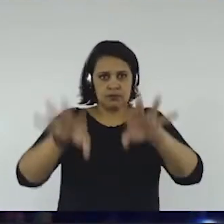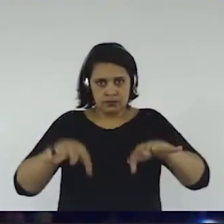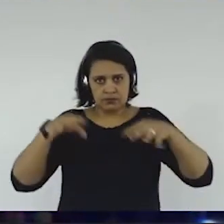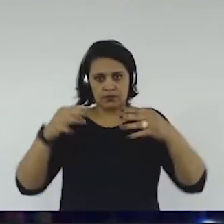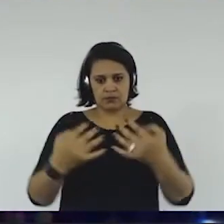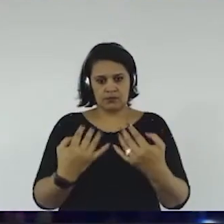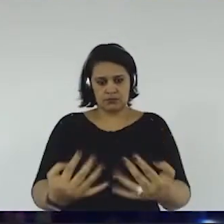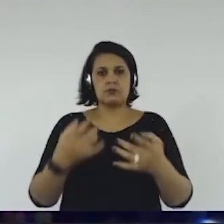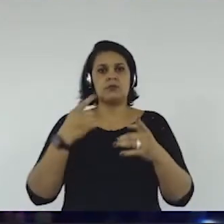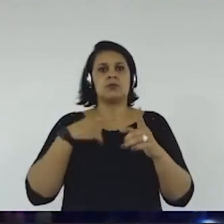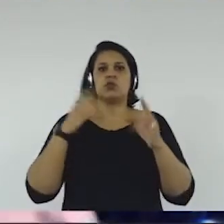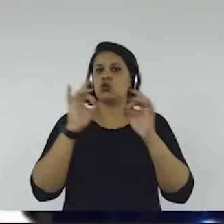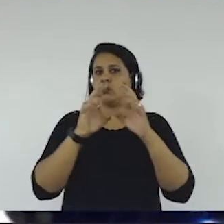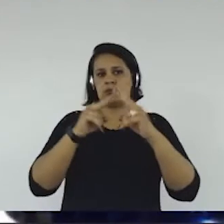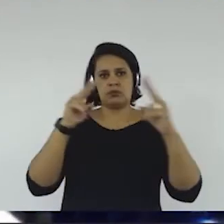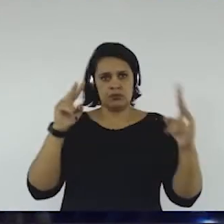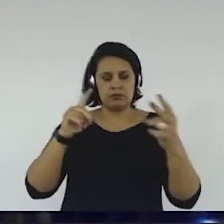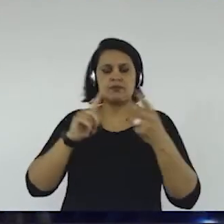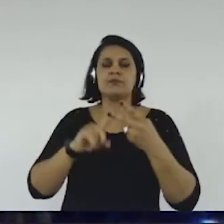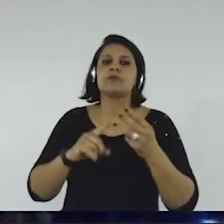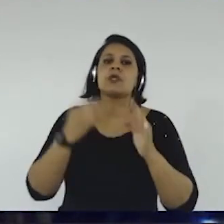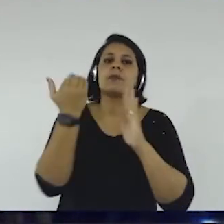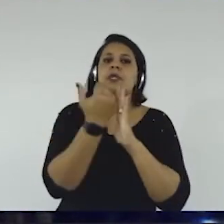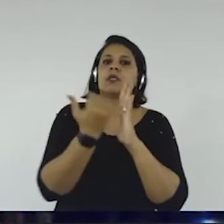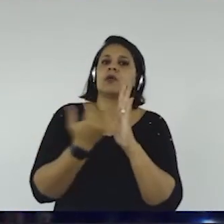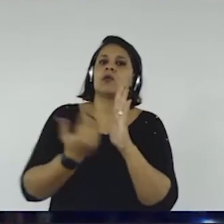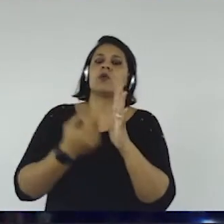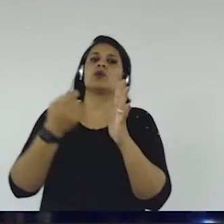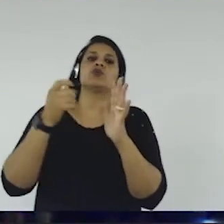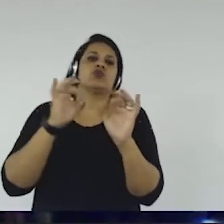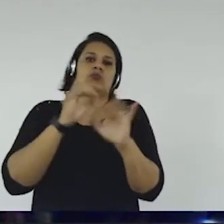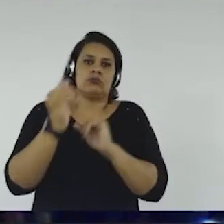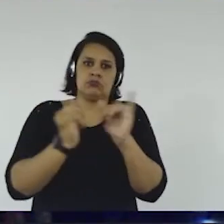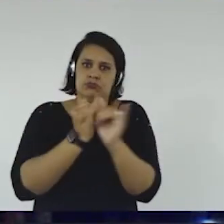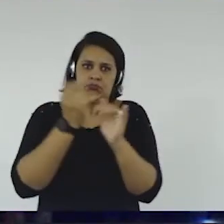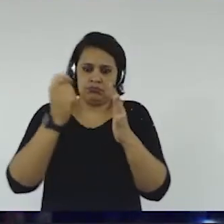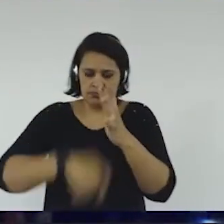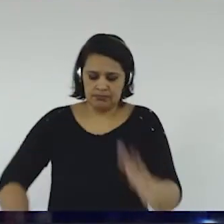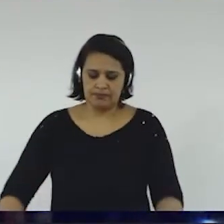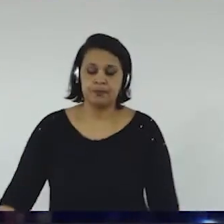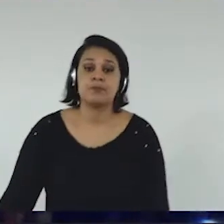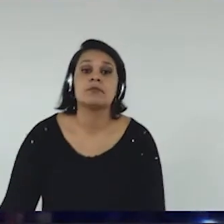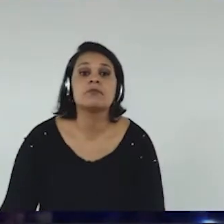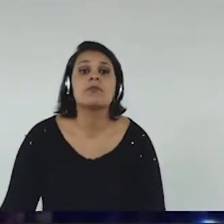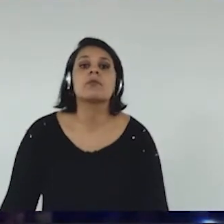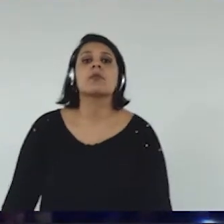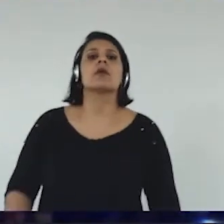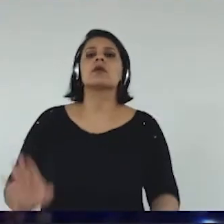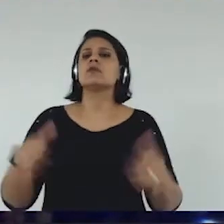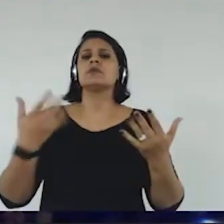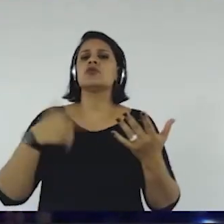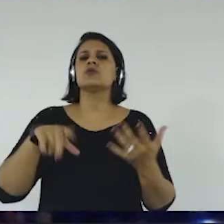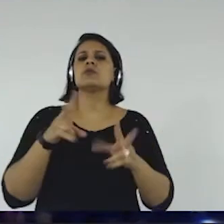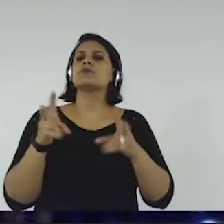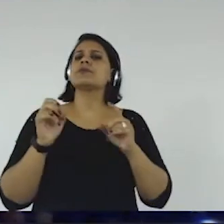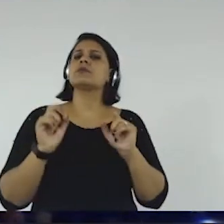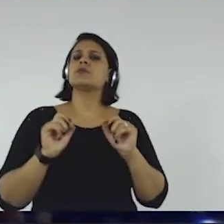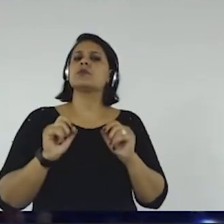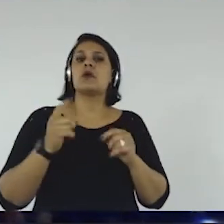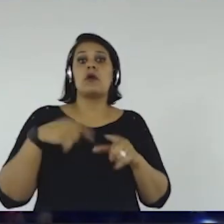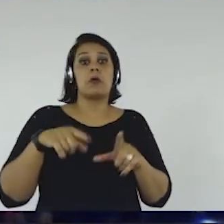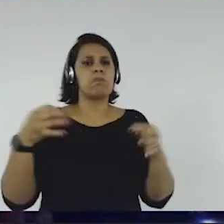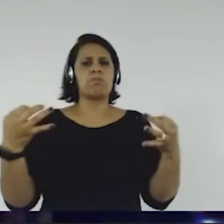meio virtual, protocolos feitos por modo eletrônico. O que a gente viu a partir daí? Nós vimos um funcionamento